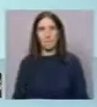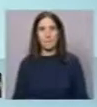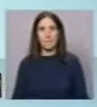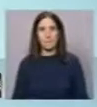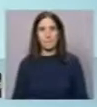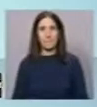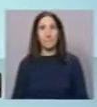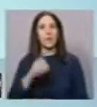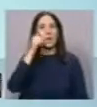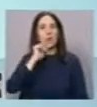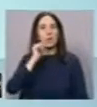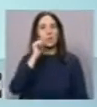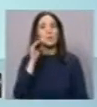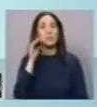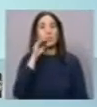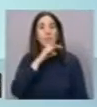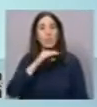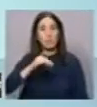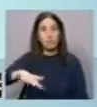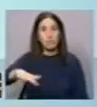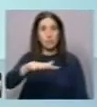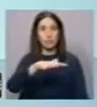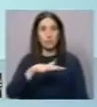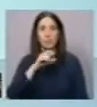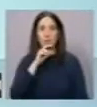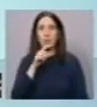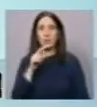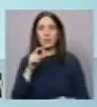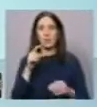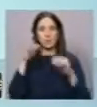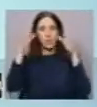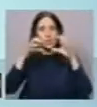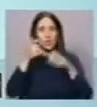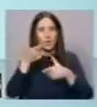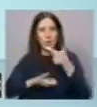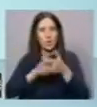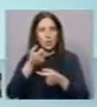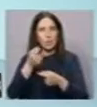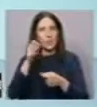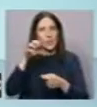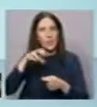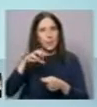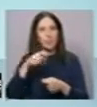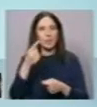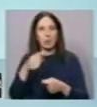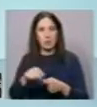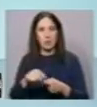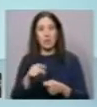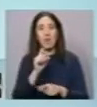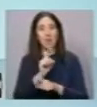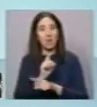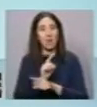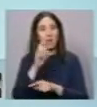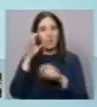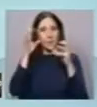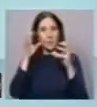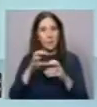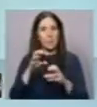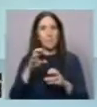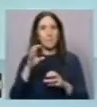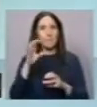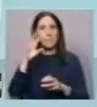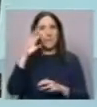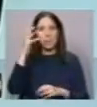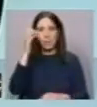superfície frontal fria, temos uma situação de períodos de chuva que vão passar gradualmente a regime de aguaceiros. Esta precipitação de chuva poderá ser pontualmente